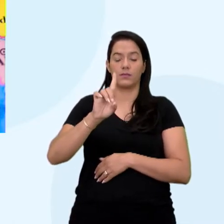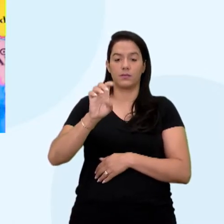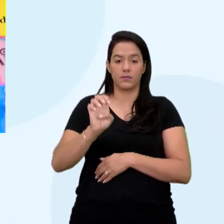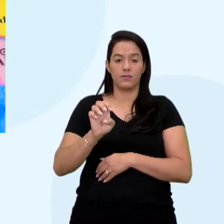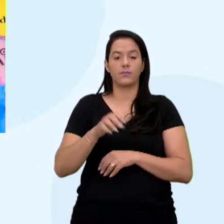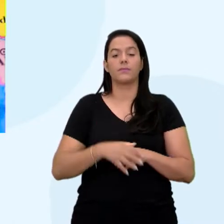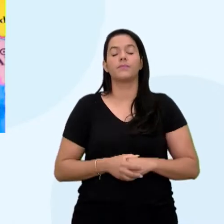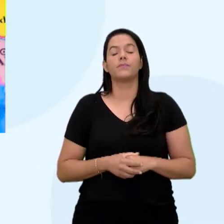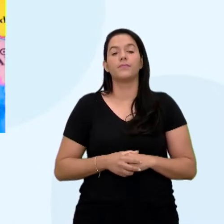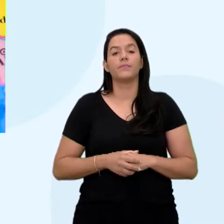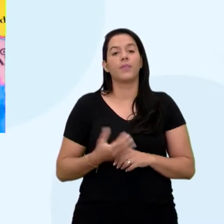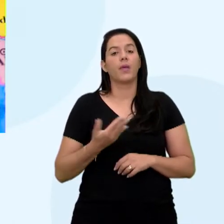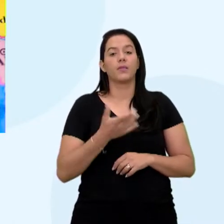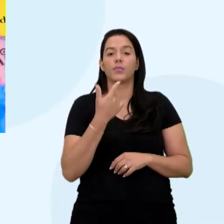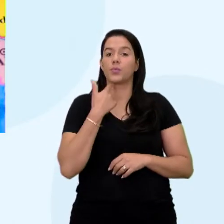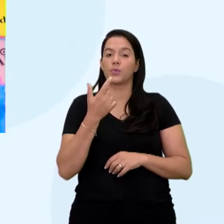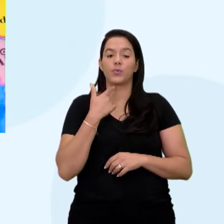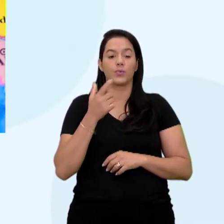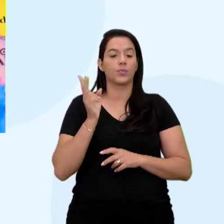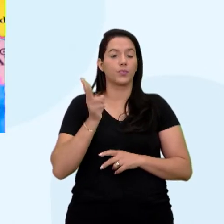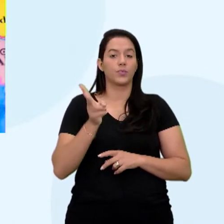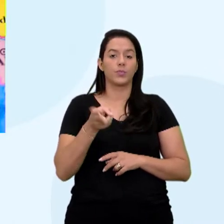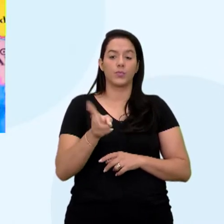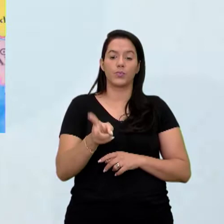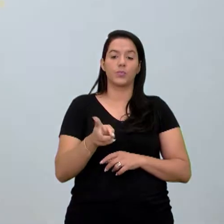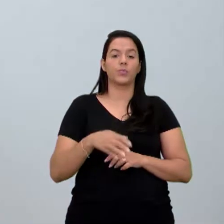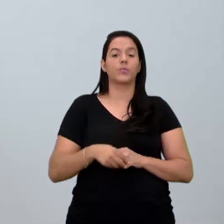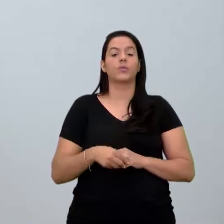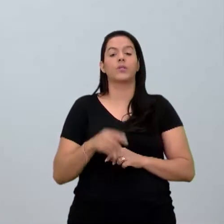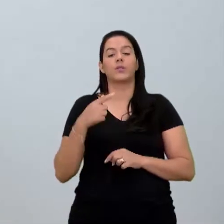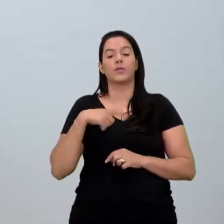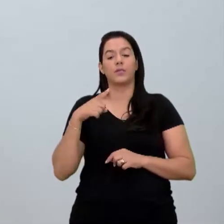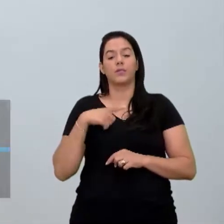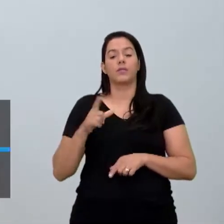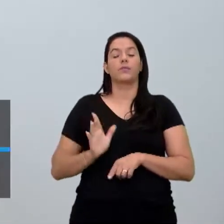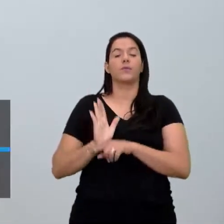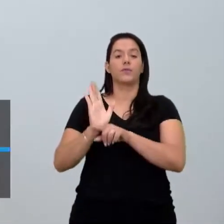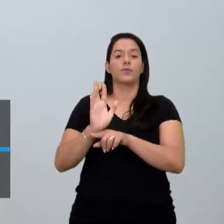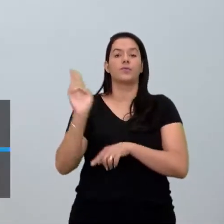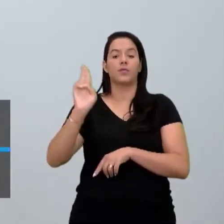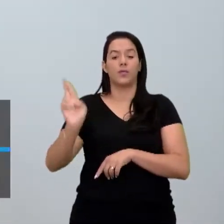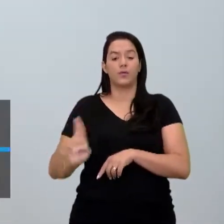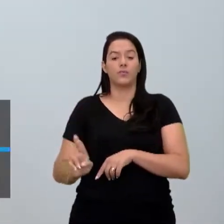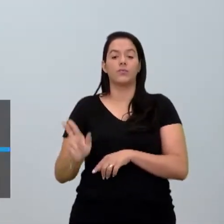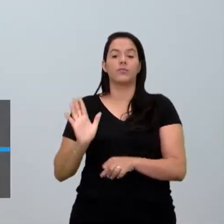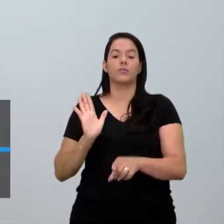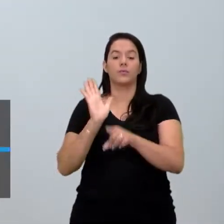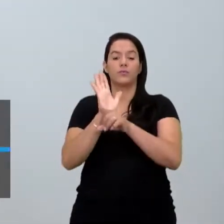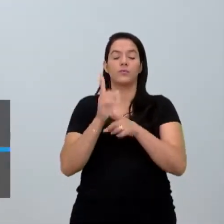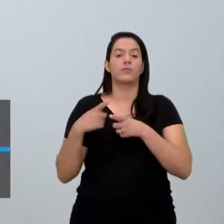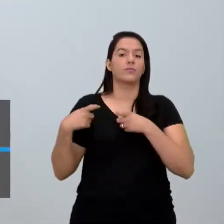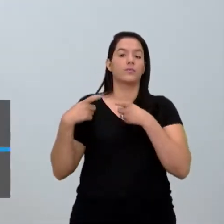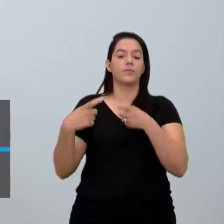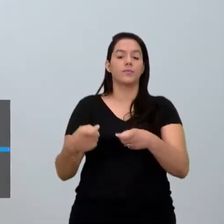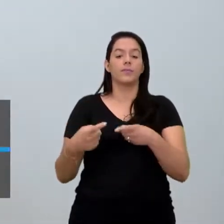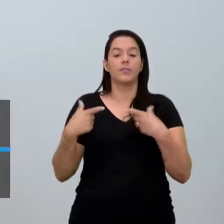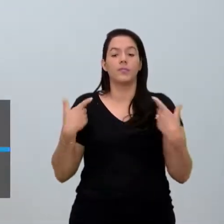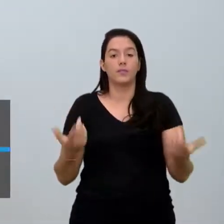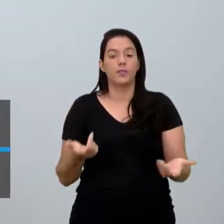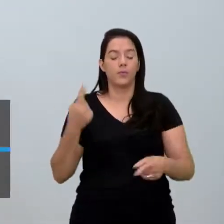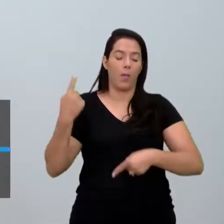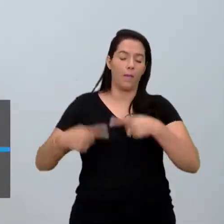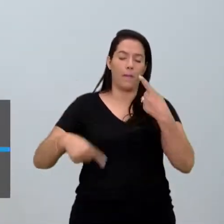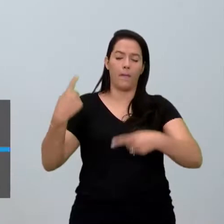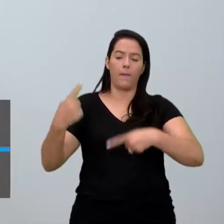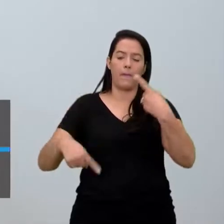o que acontece? Ele não caiu, ele contou inclusive com a ajuda da Rússia na questão militar, e por causa desse